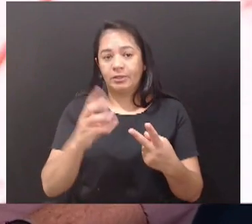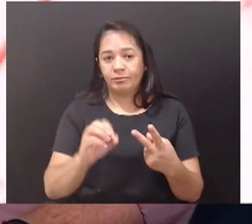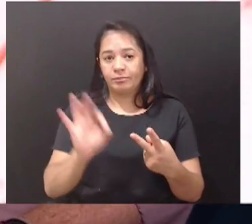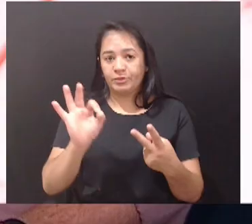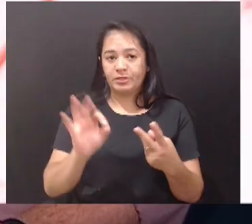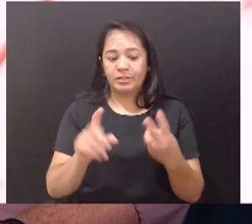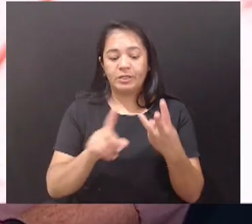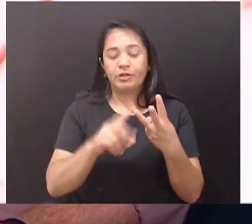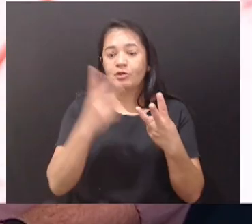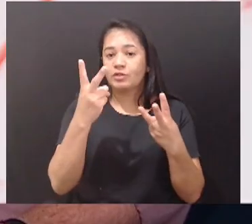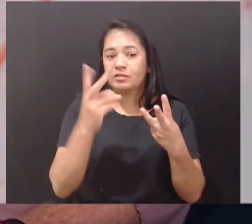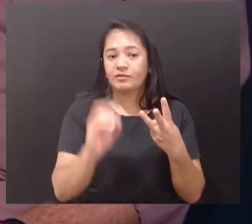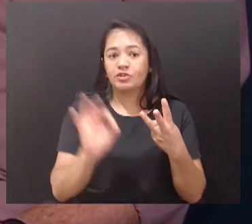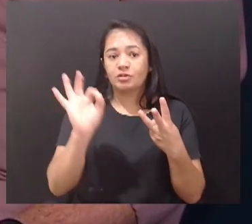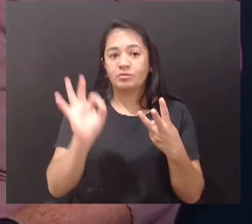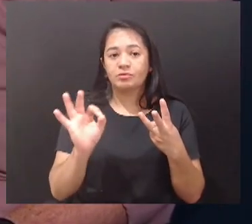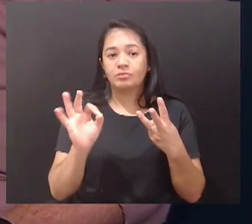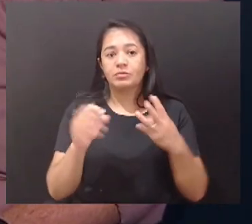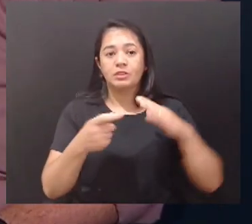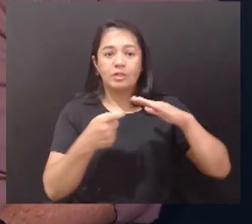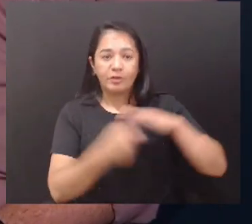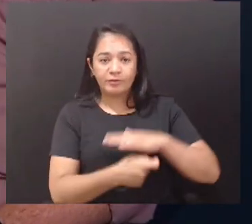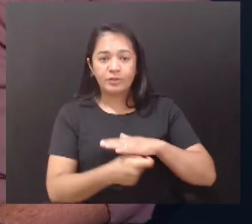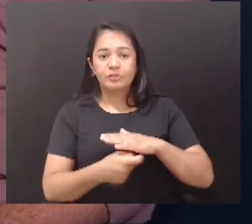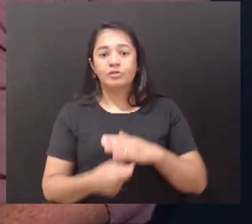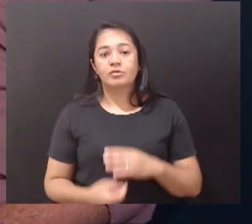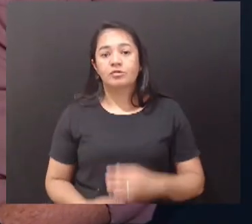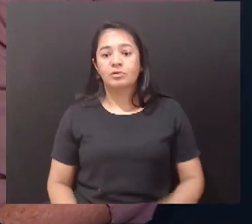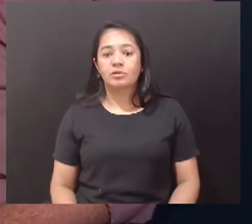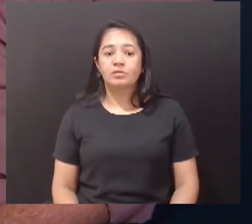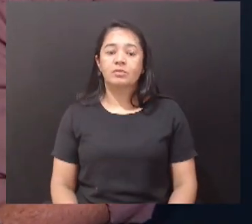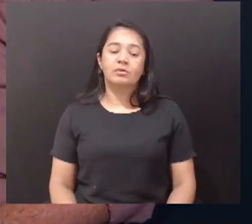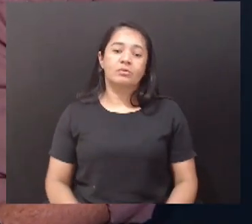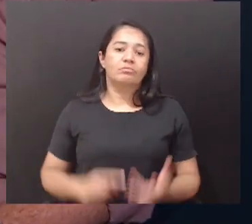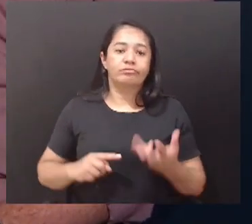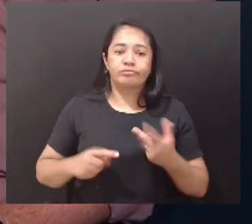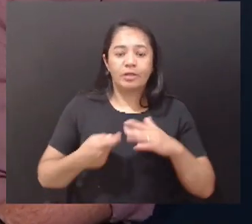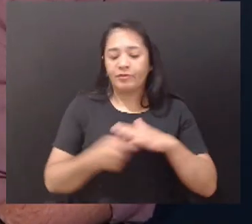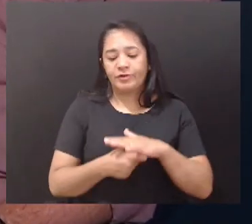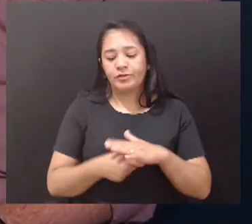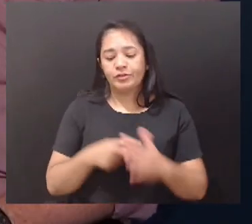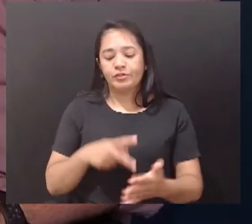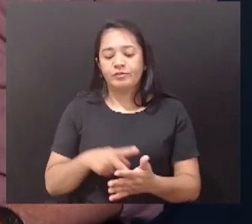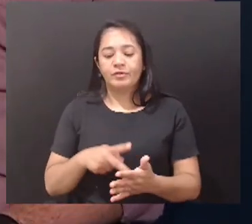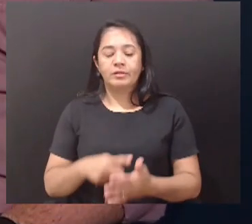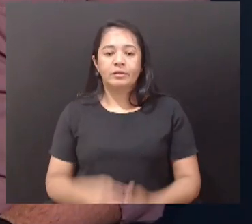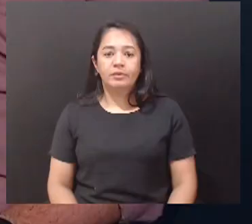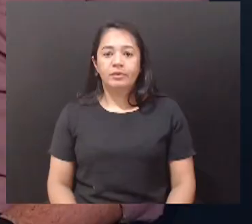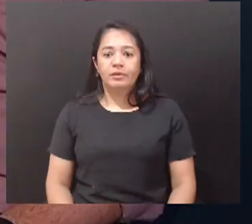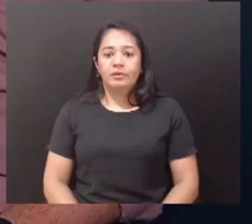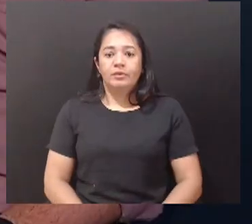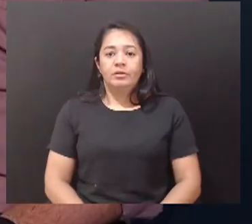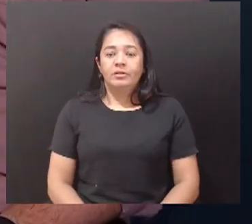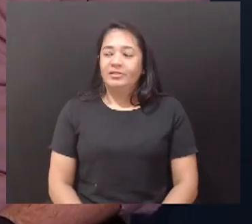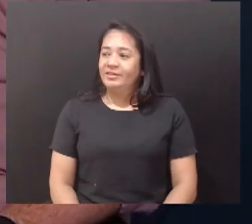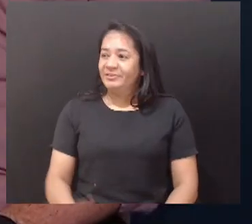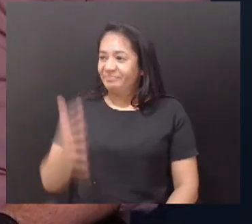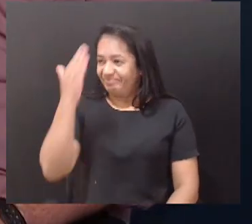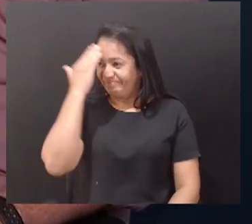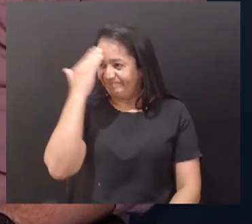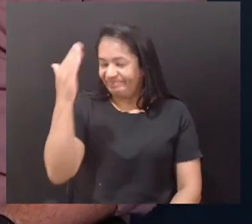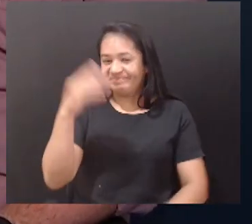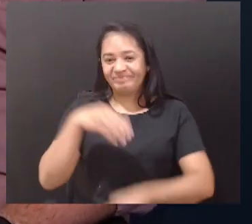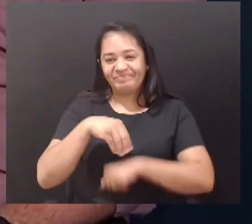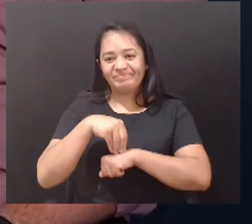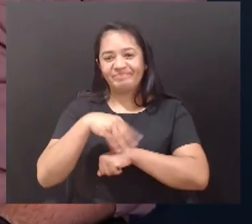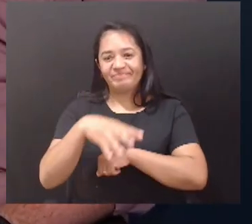pensando em construção de patrimônio, construção de reserva de emergência, investir para, de fato, para os sonhos dela. Ronaldo, muito obrigado por todas essas dicas, né,